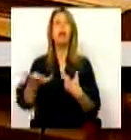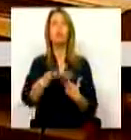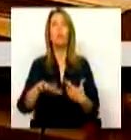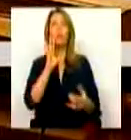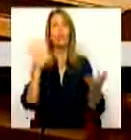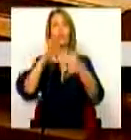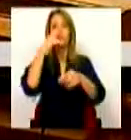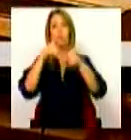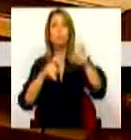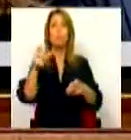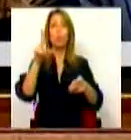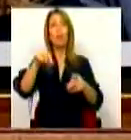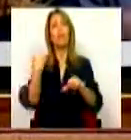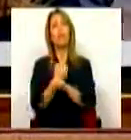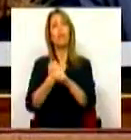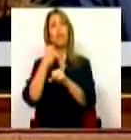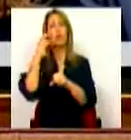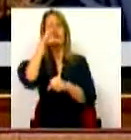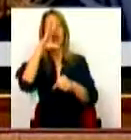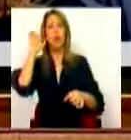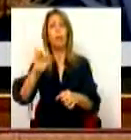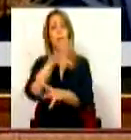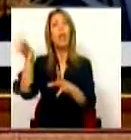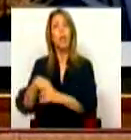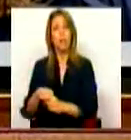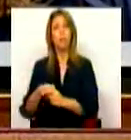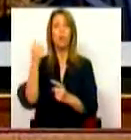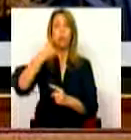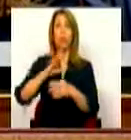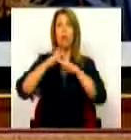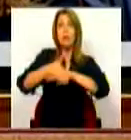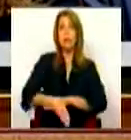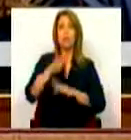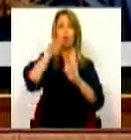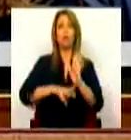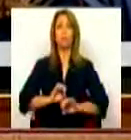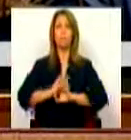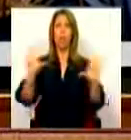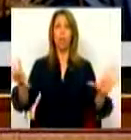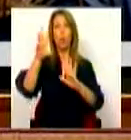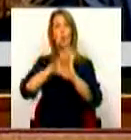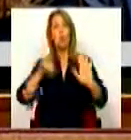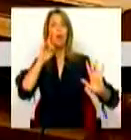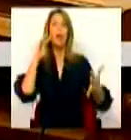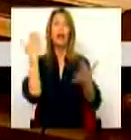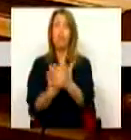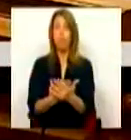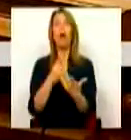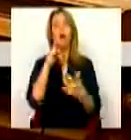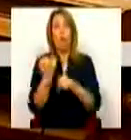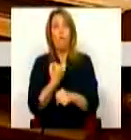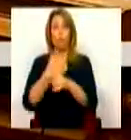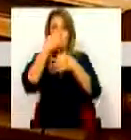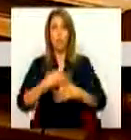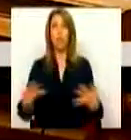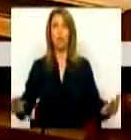quer também para quem desempenha funções públicas e que de facto deve ter acesso a um regime claro e a um regime que garanta a dignidade dessas funções. E é